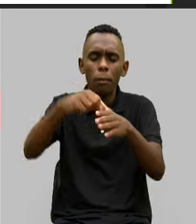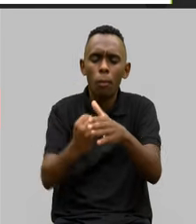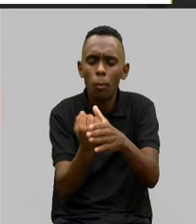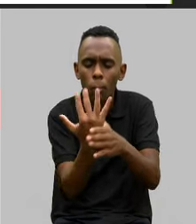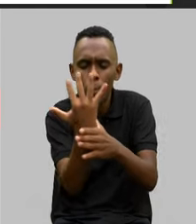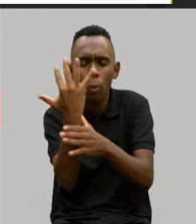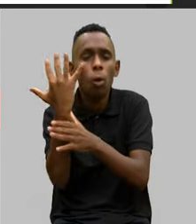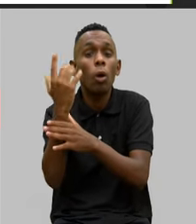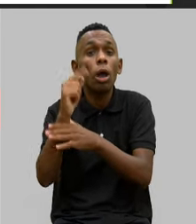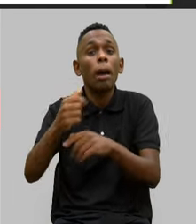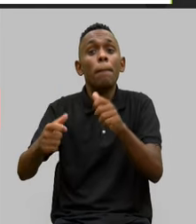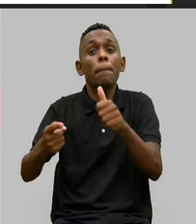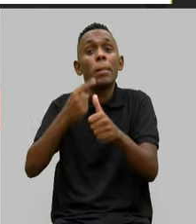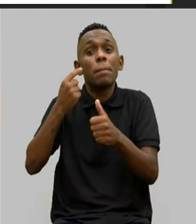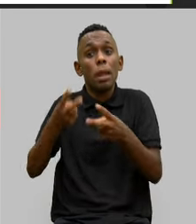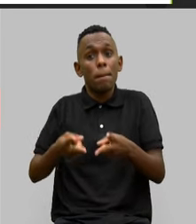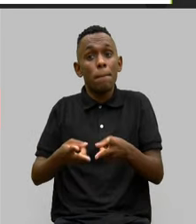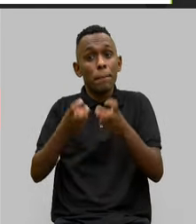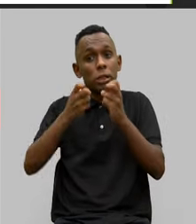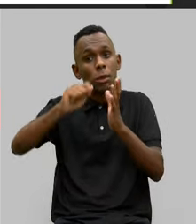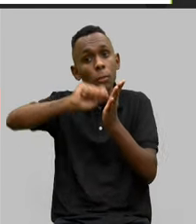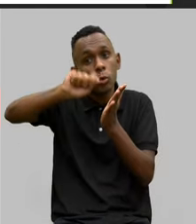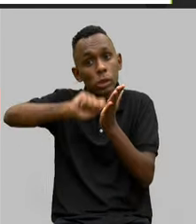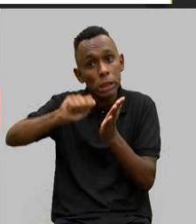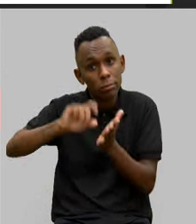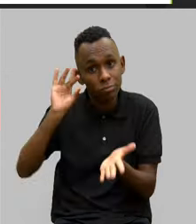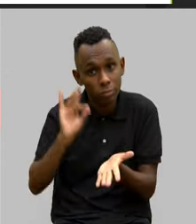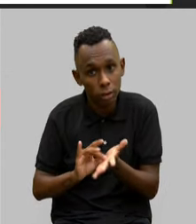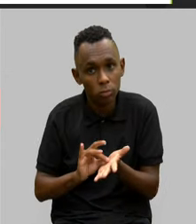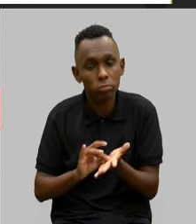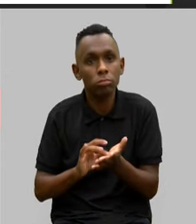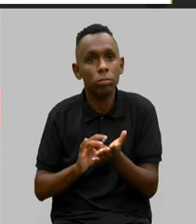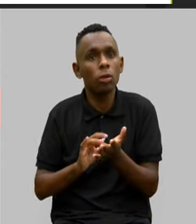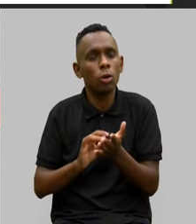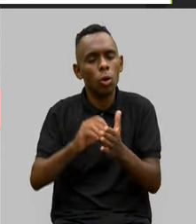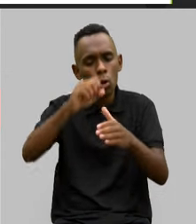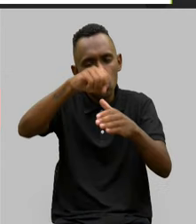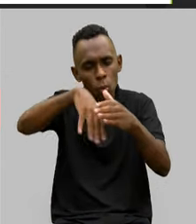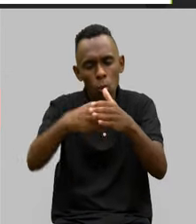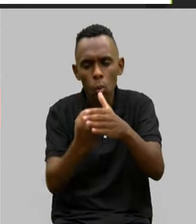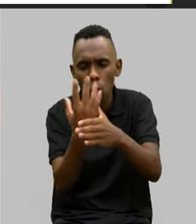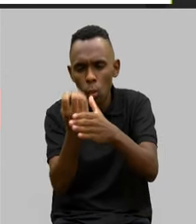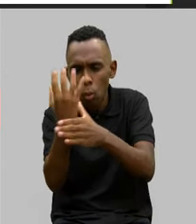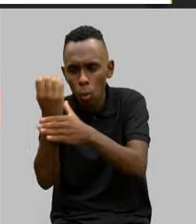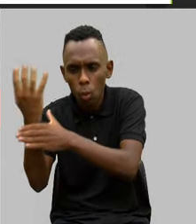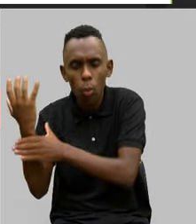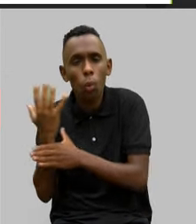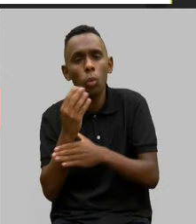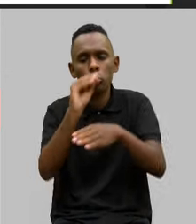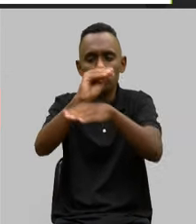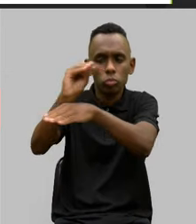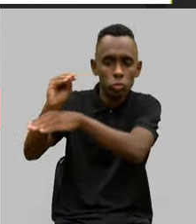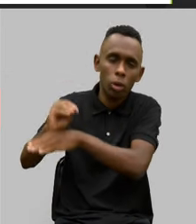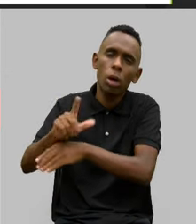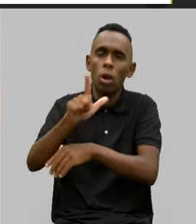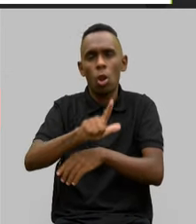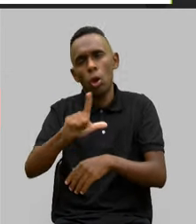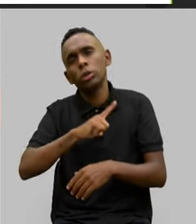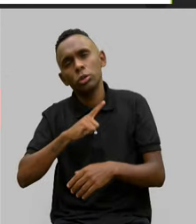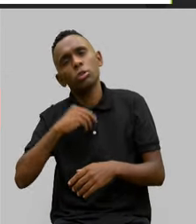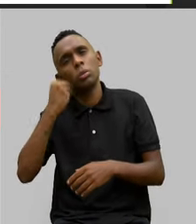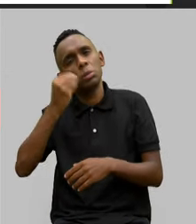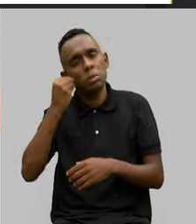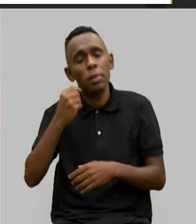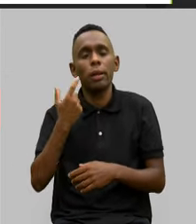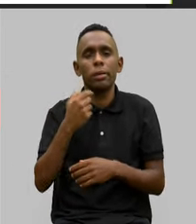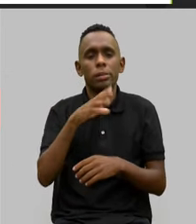pessoa que relatou que escreveu oficialmente o cultivo Lógico que Nós já tínhamos alguns relatos orais anteriores